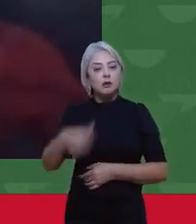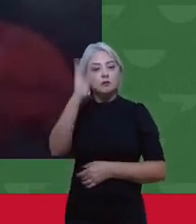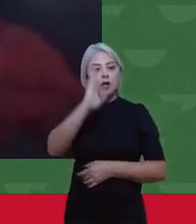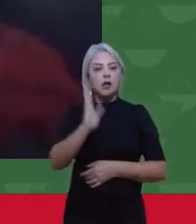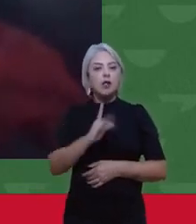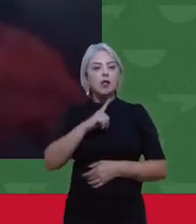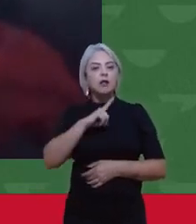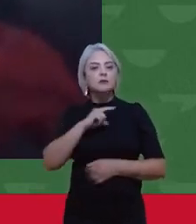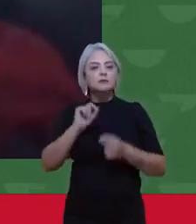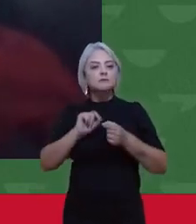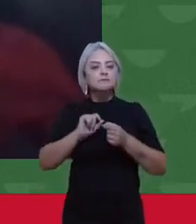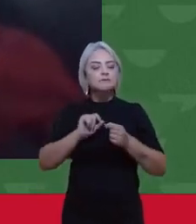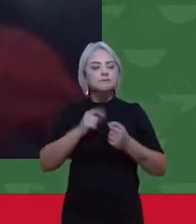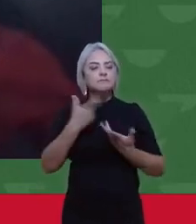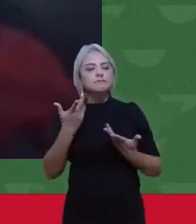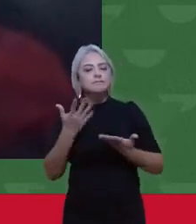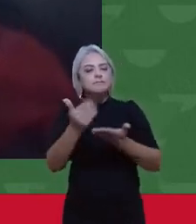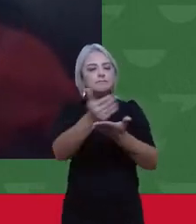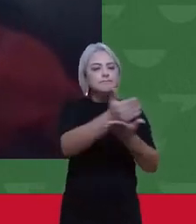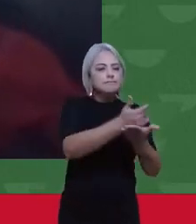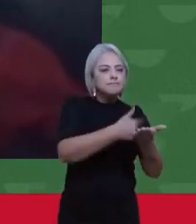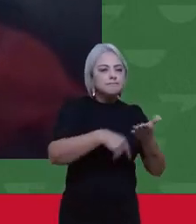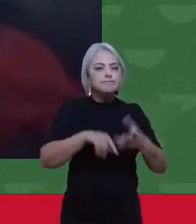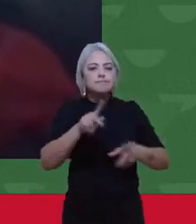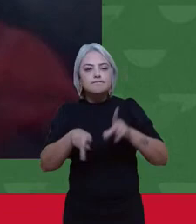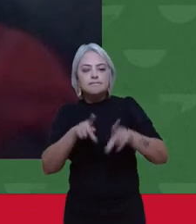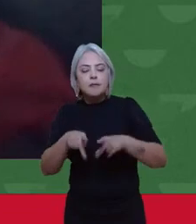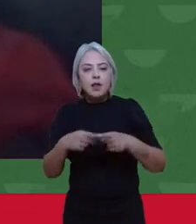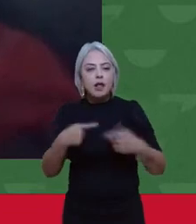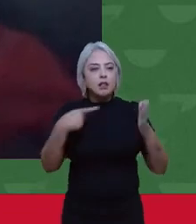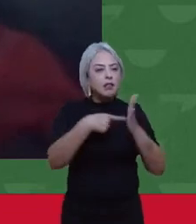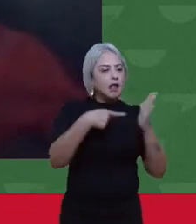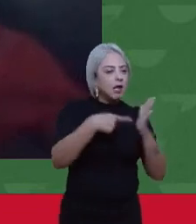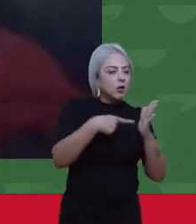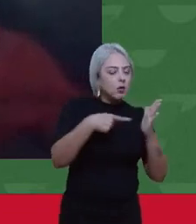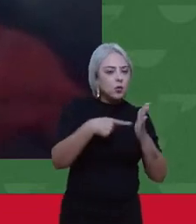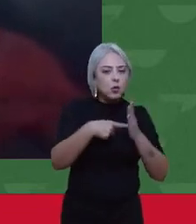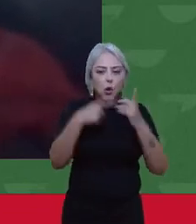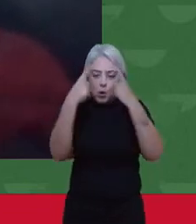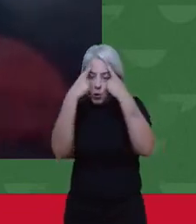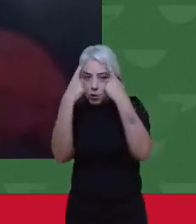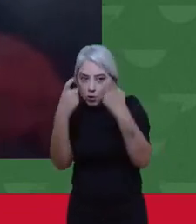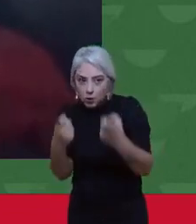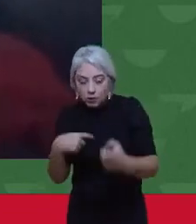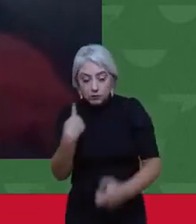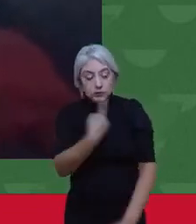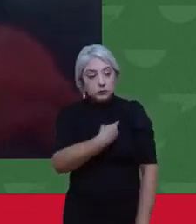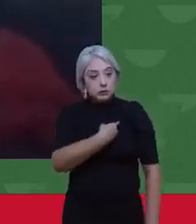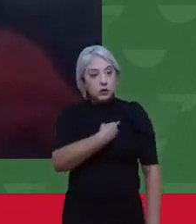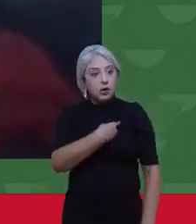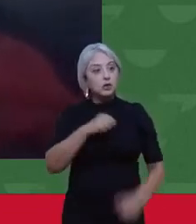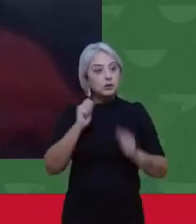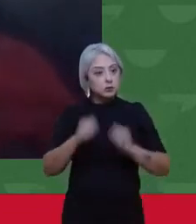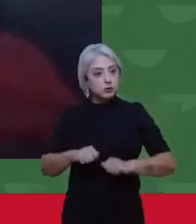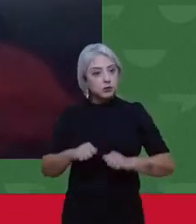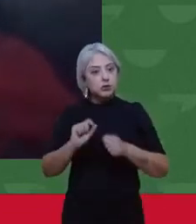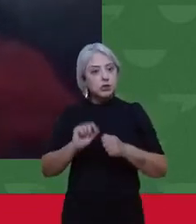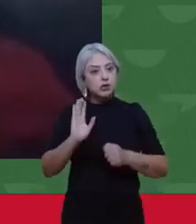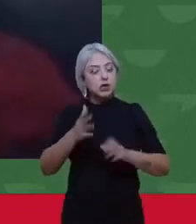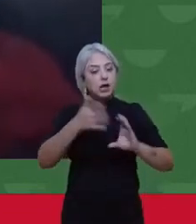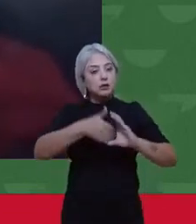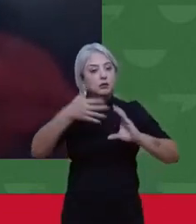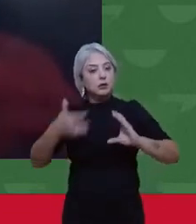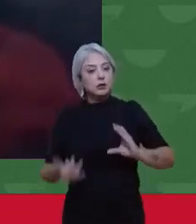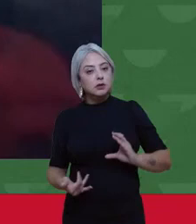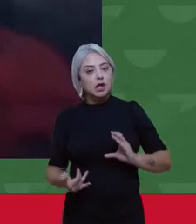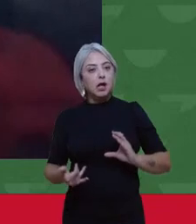um levantamento daquelas situações denunciadas de violência que nós podíamos já